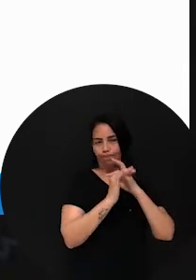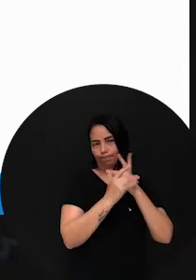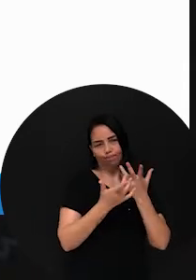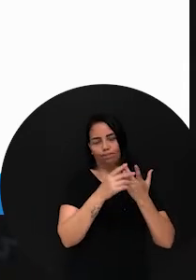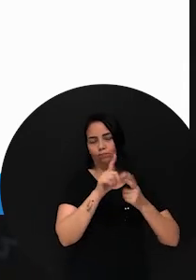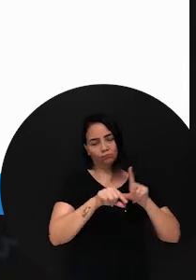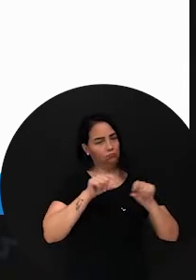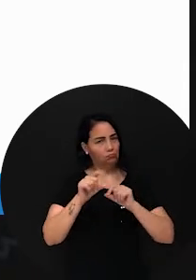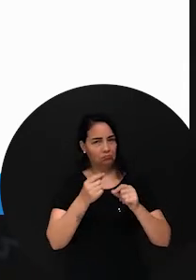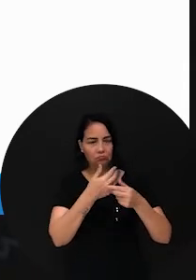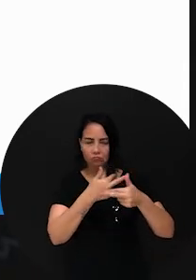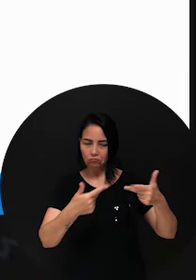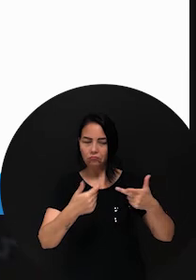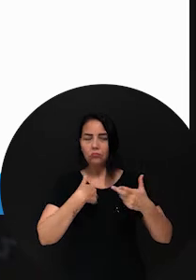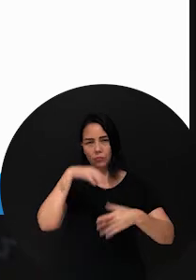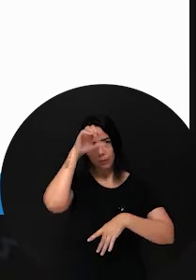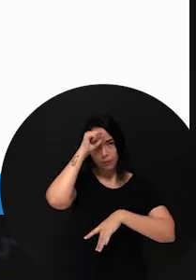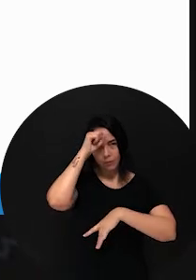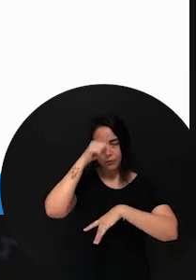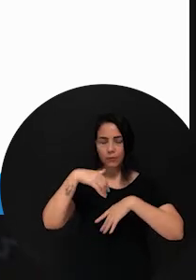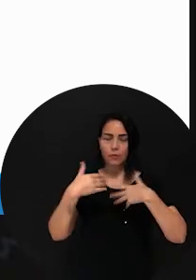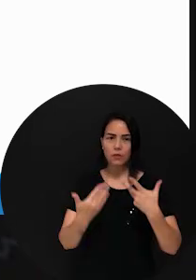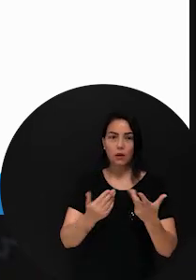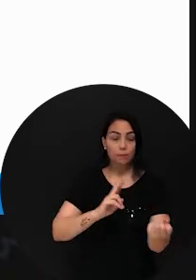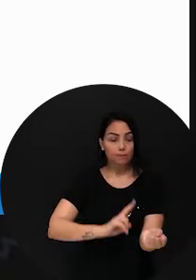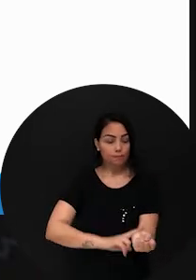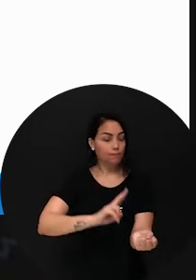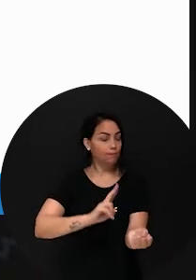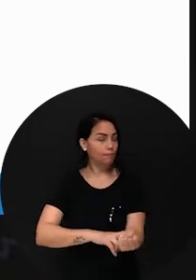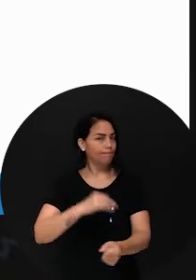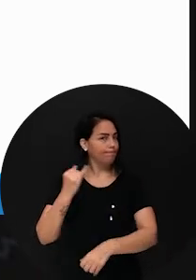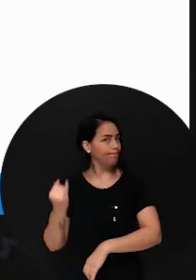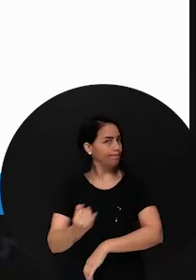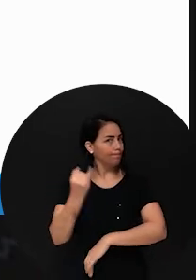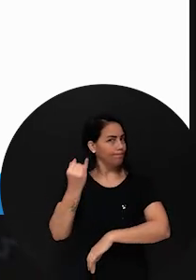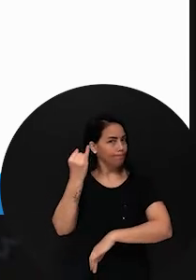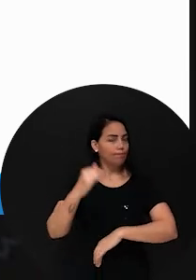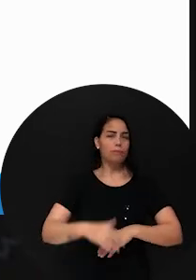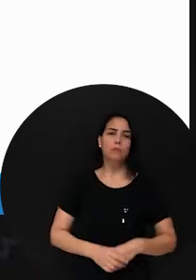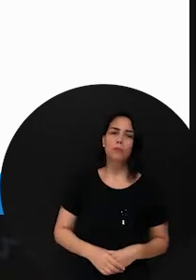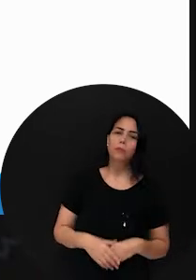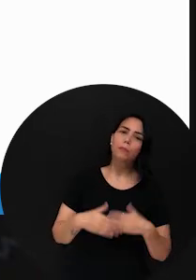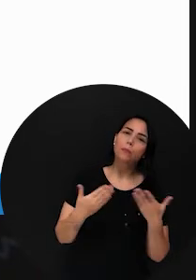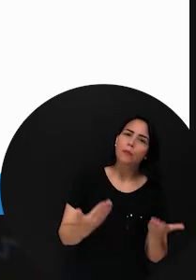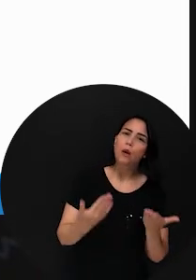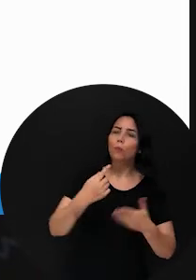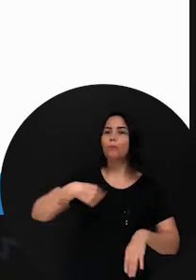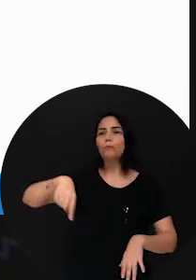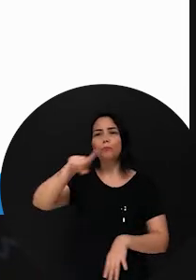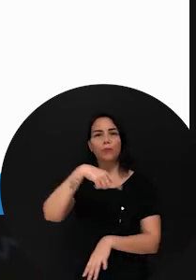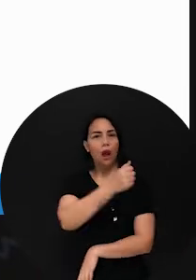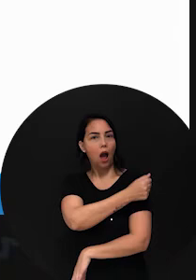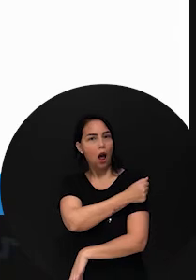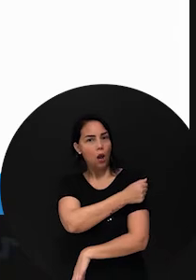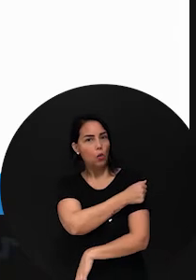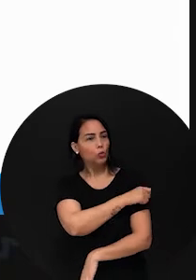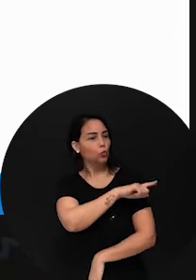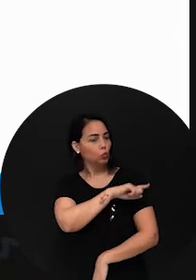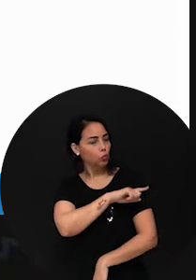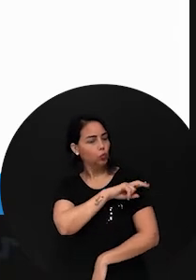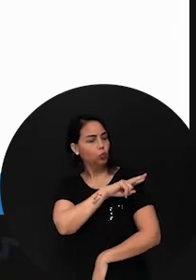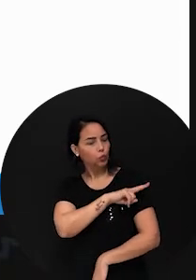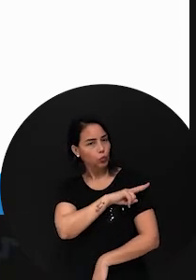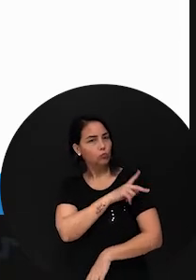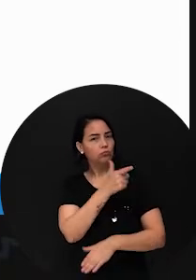trabalho rítmico que é muito rico e muito bacana. E aí, os alunos que passam, então, pelo nível 1 e 2,